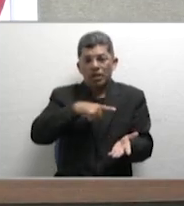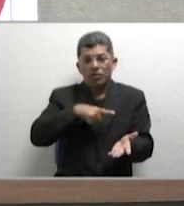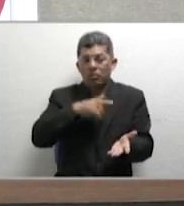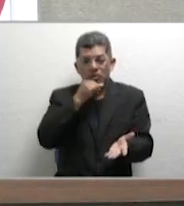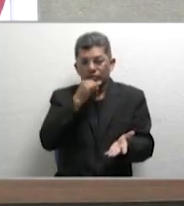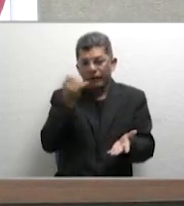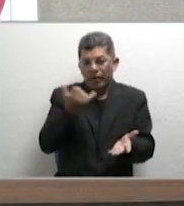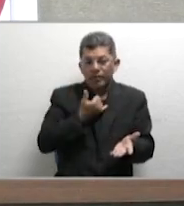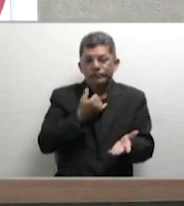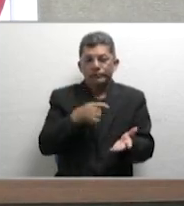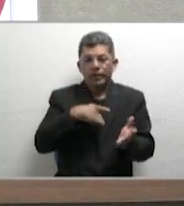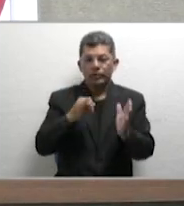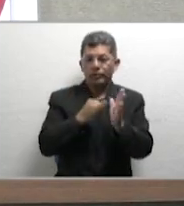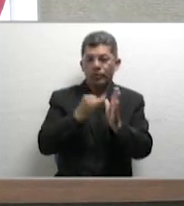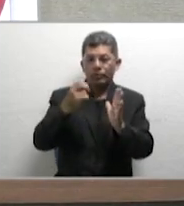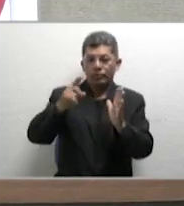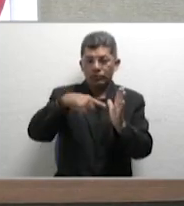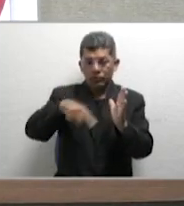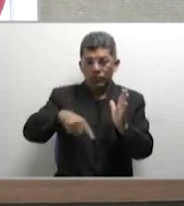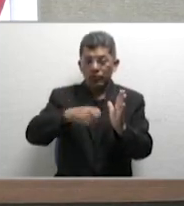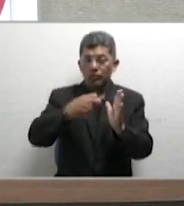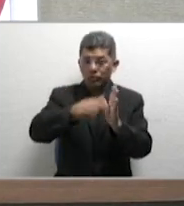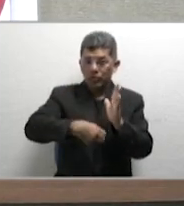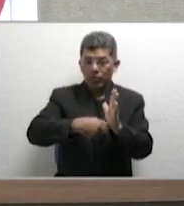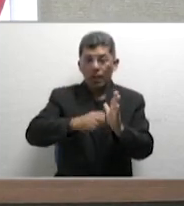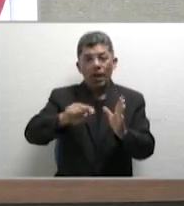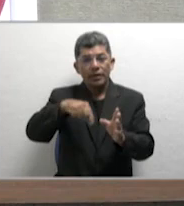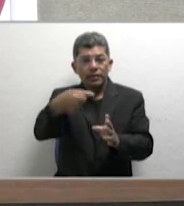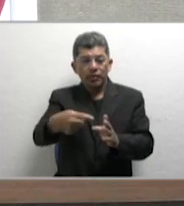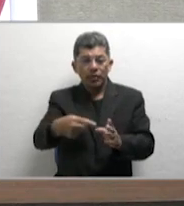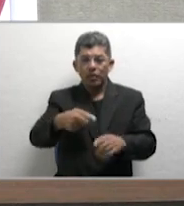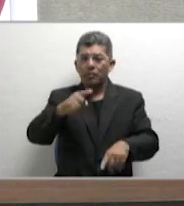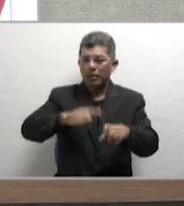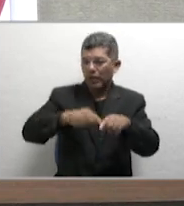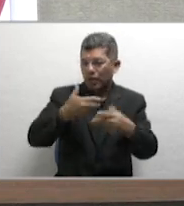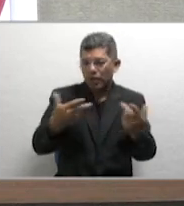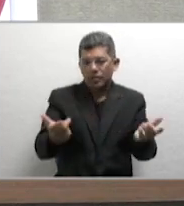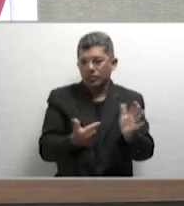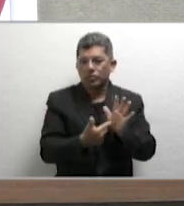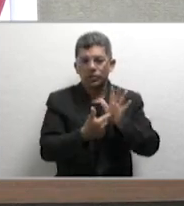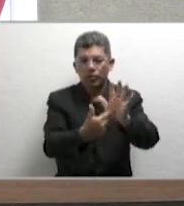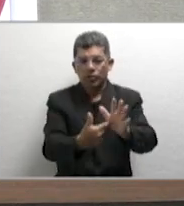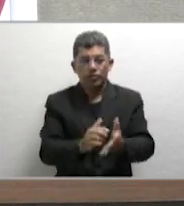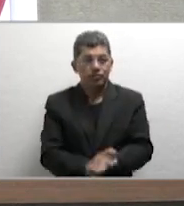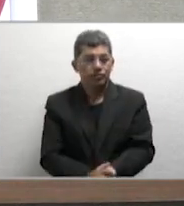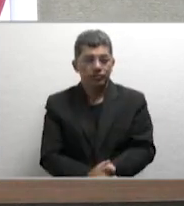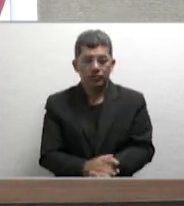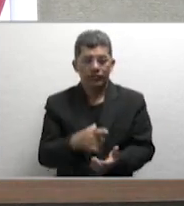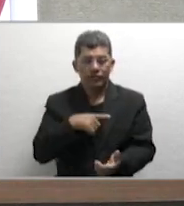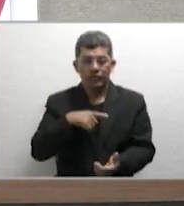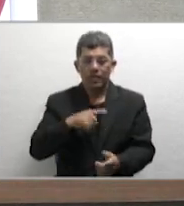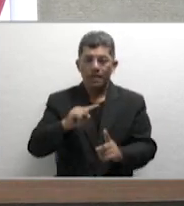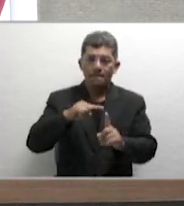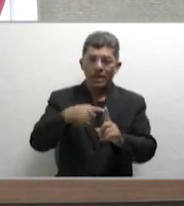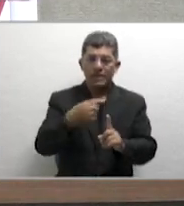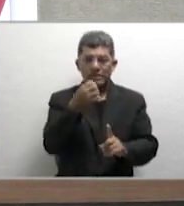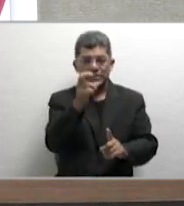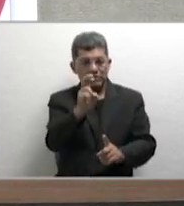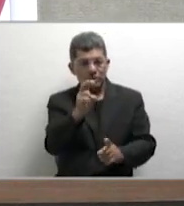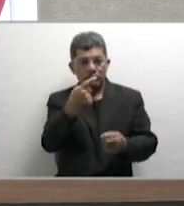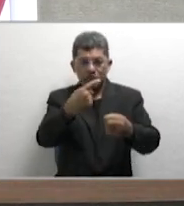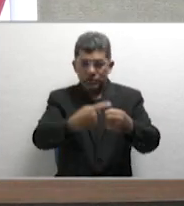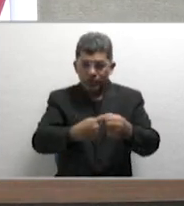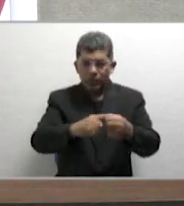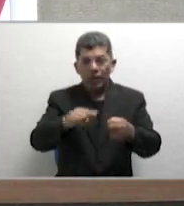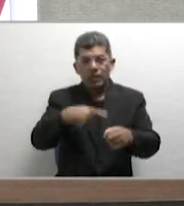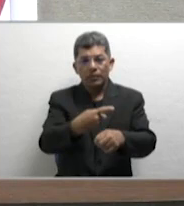aí quando houve essa subvenção, saiu uma matéria jornalística dizendo que eu fazia mais 5 municípios, desses municípios teria